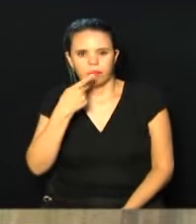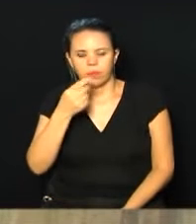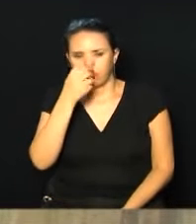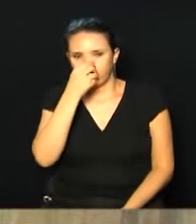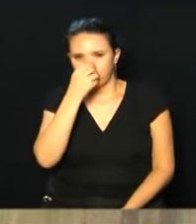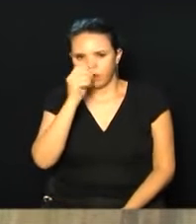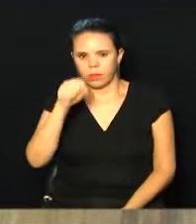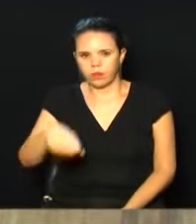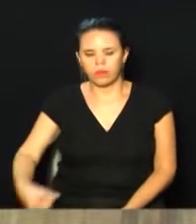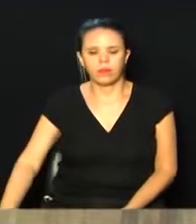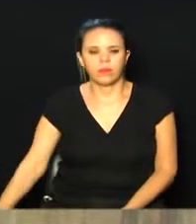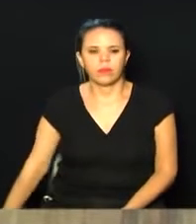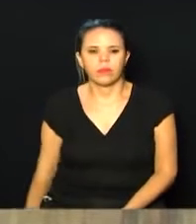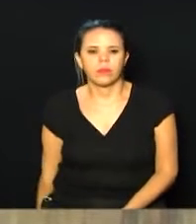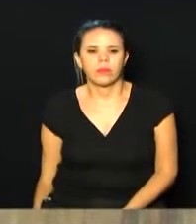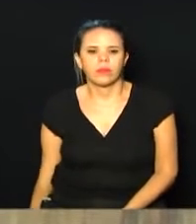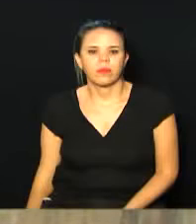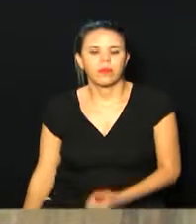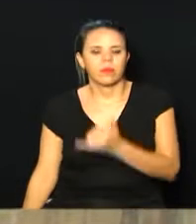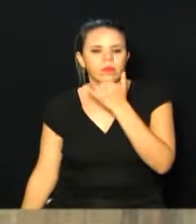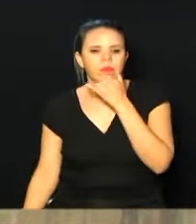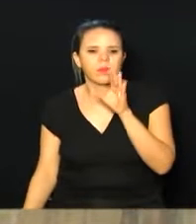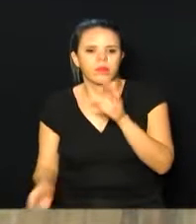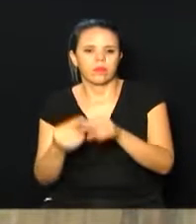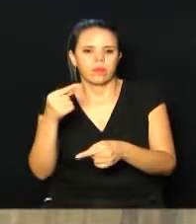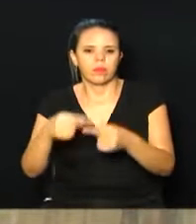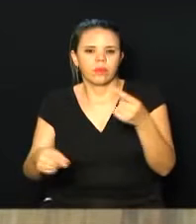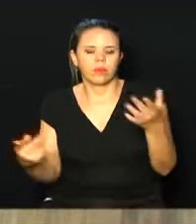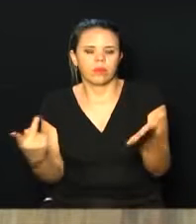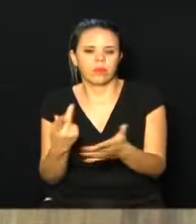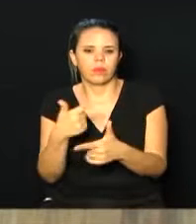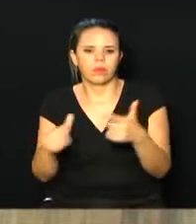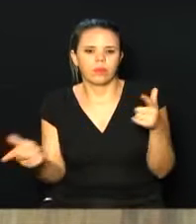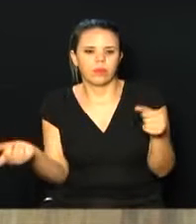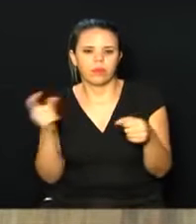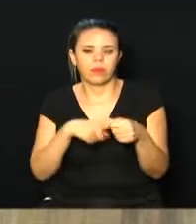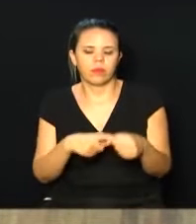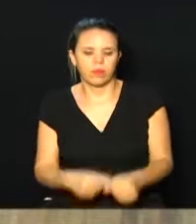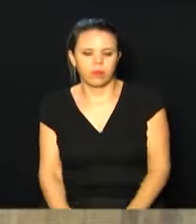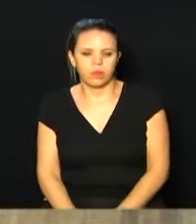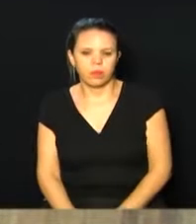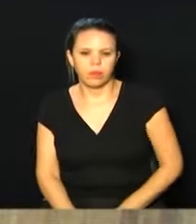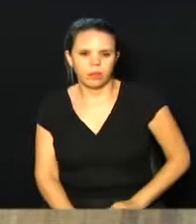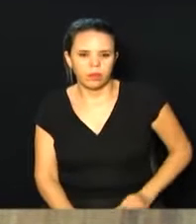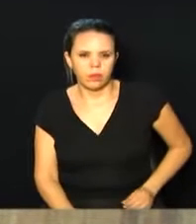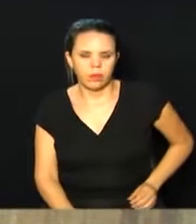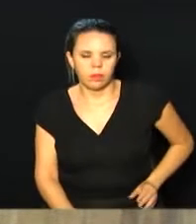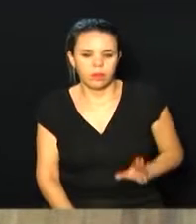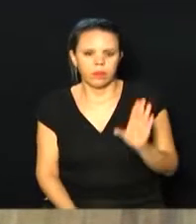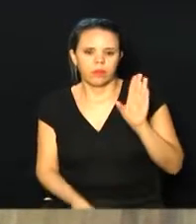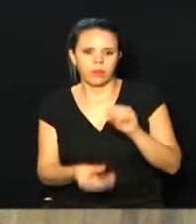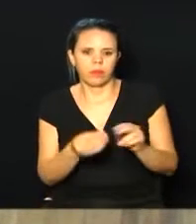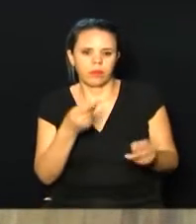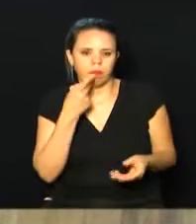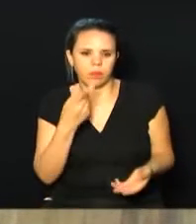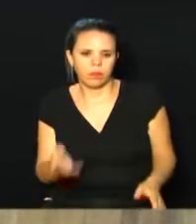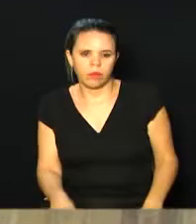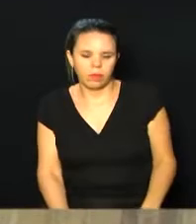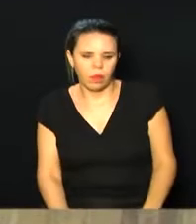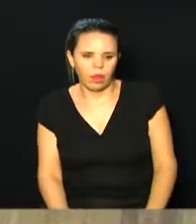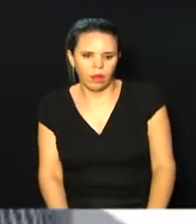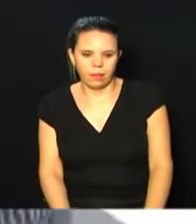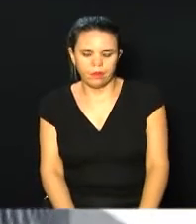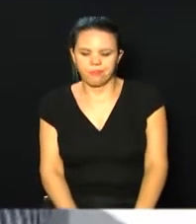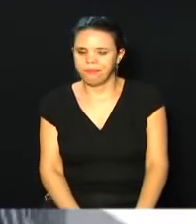Sim. Desculpa, tivemos um pequeno problema aqui, estou voltando, então, complementando o que eu estava dizendo. Então, nós